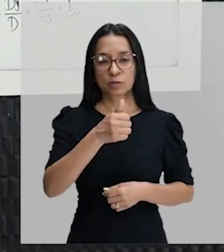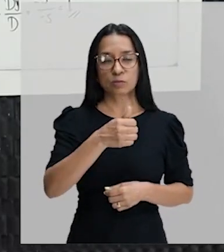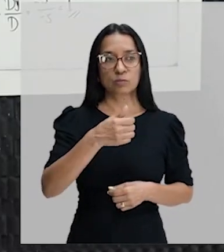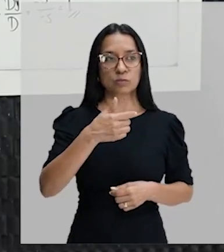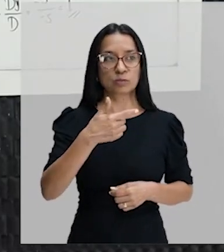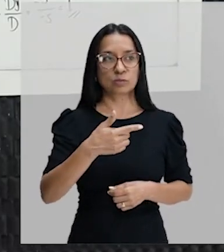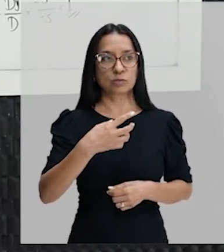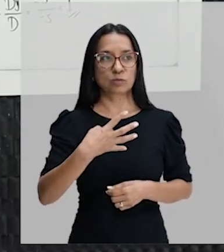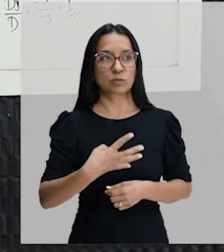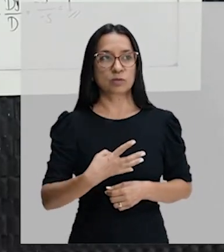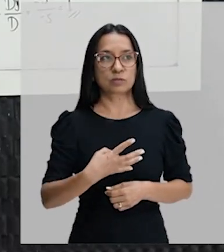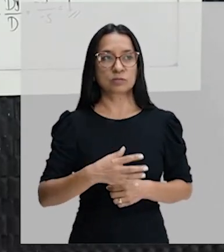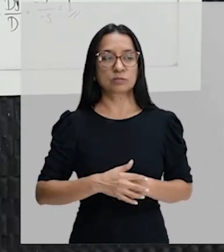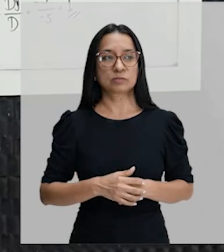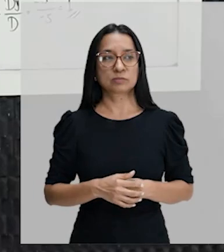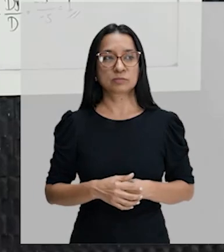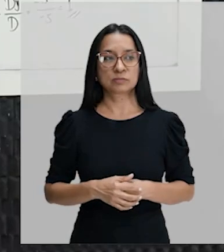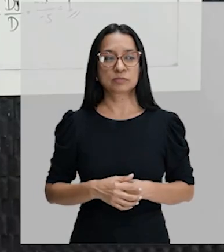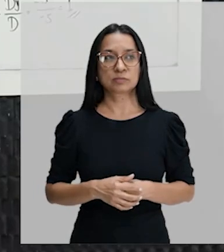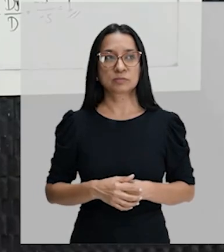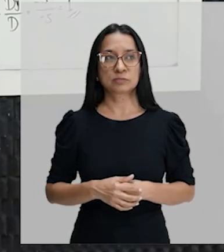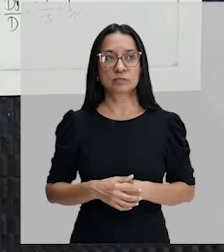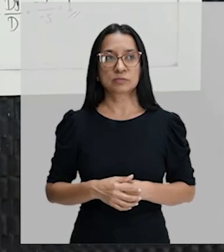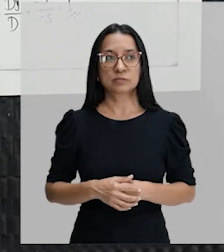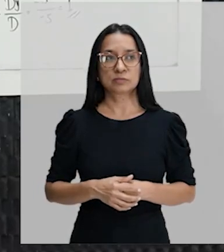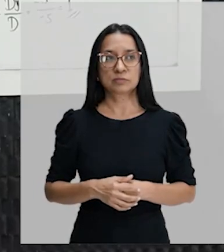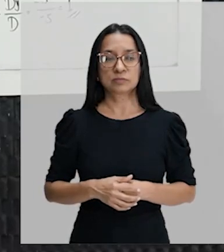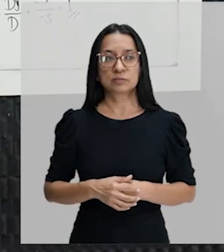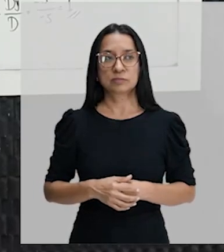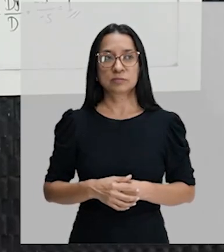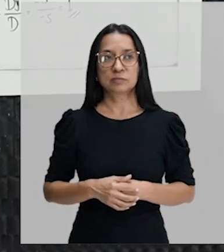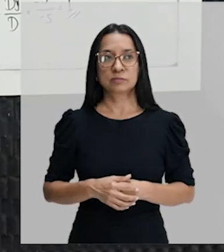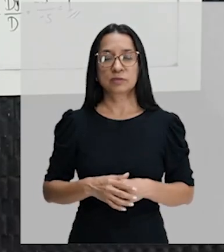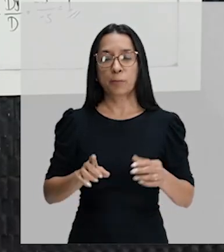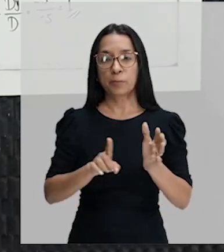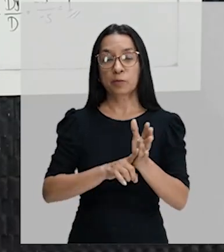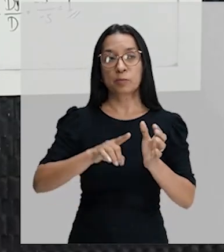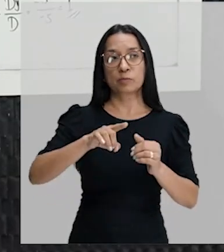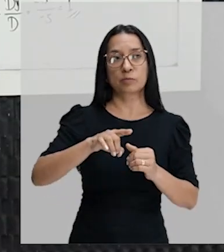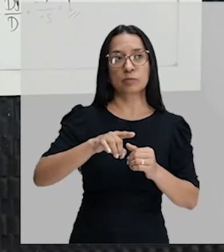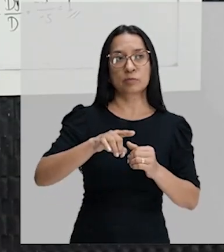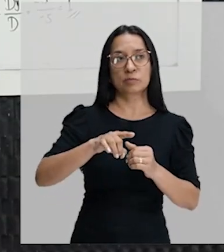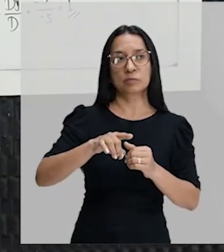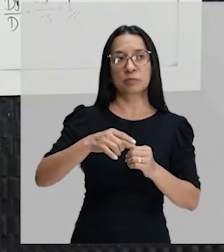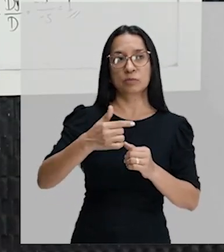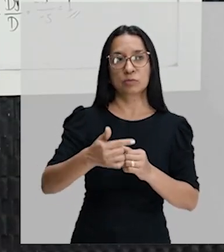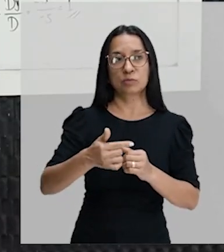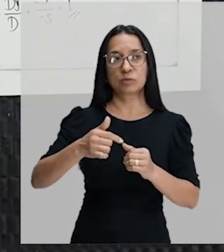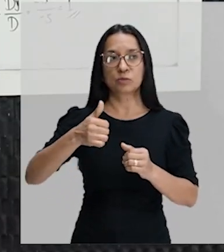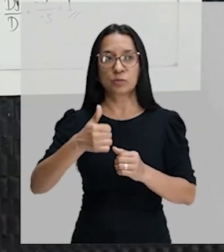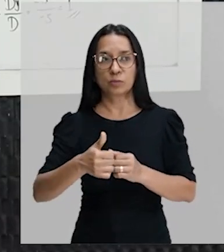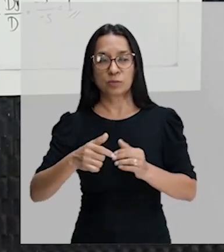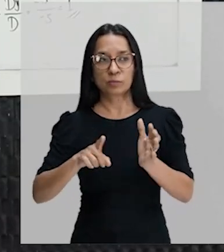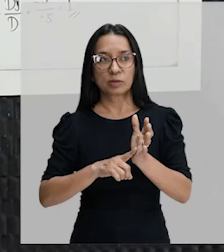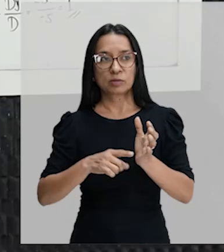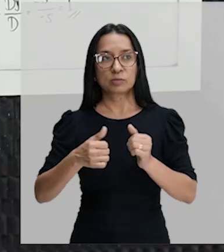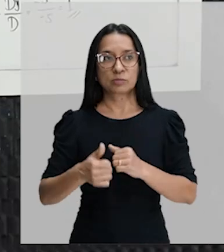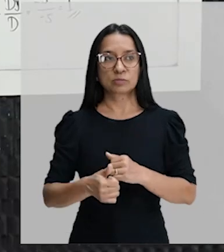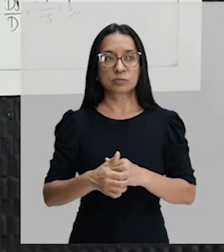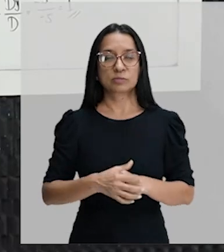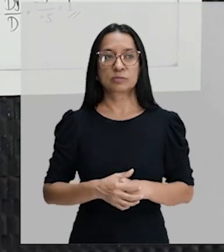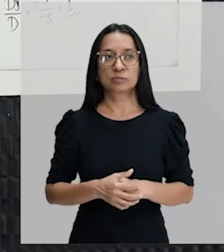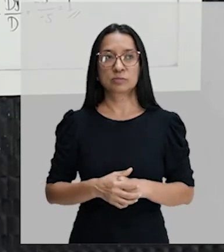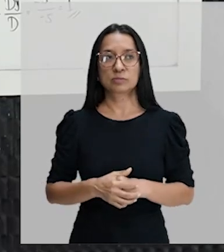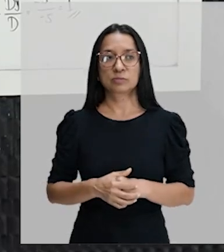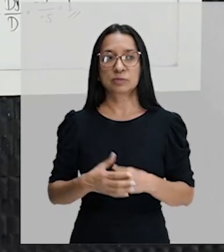4, os coeficientes do x, beleza. O menos 2, o 1 e os menos